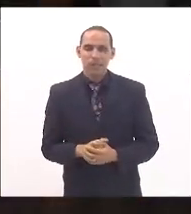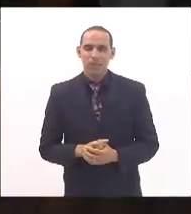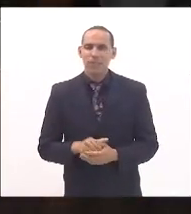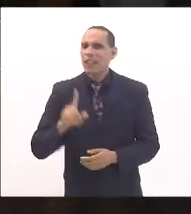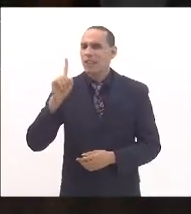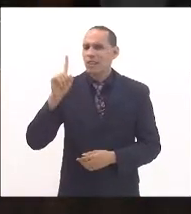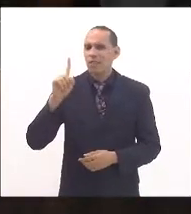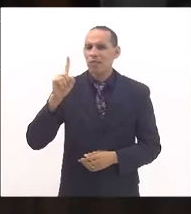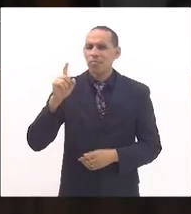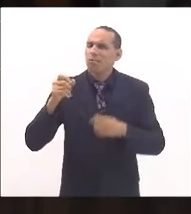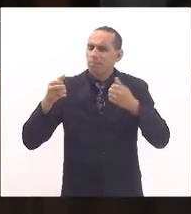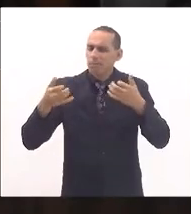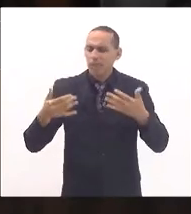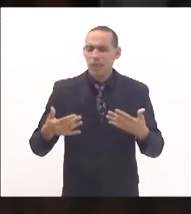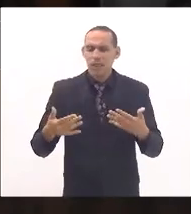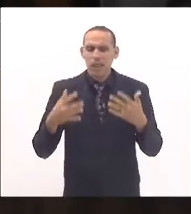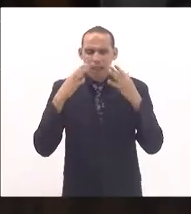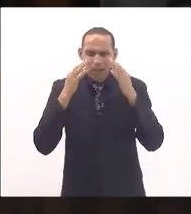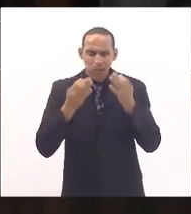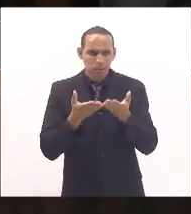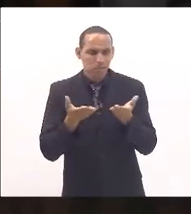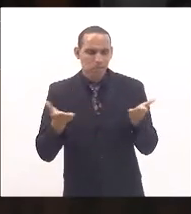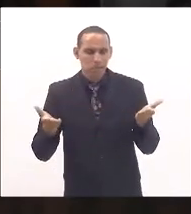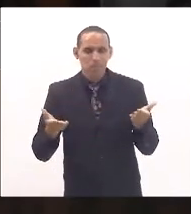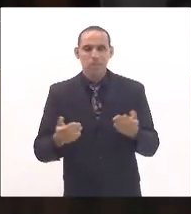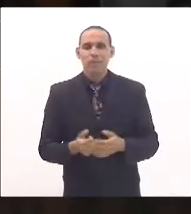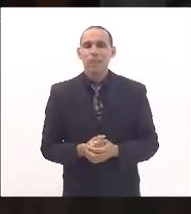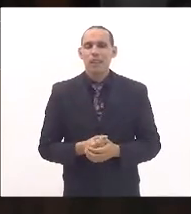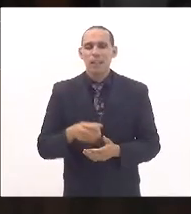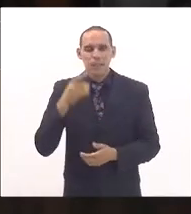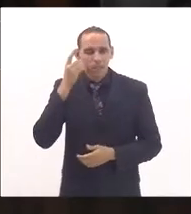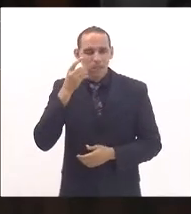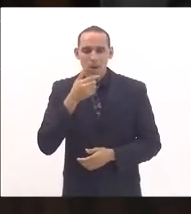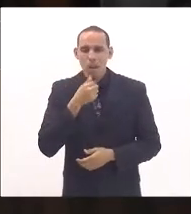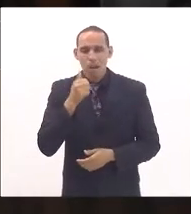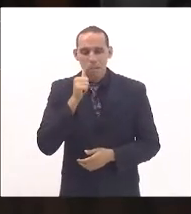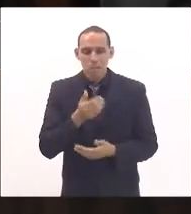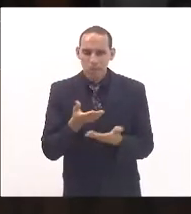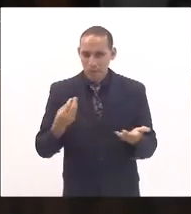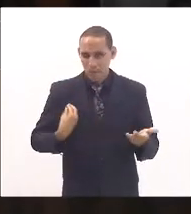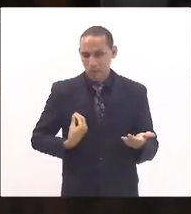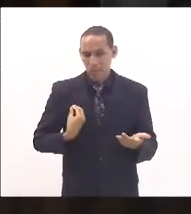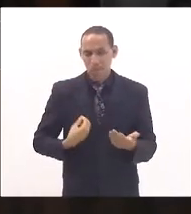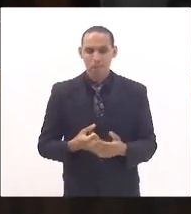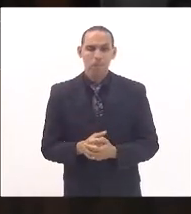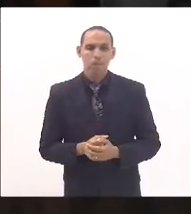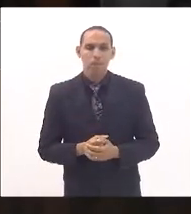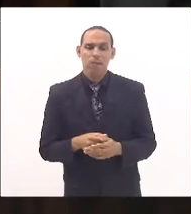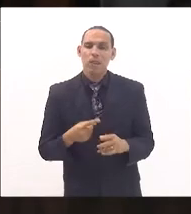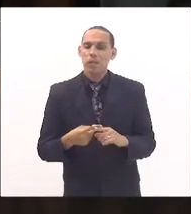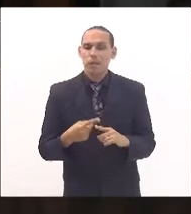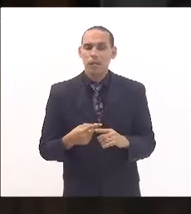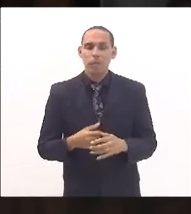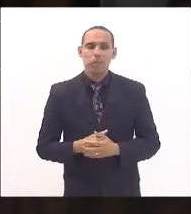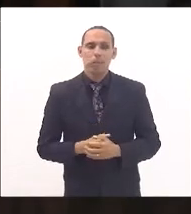fazer aqui um comentário e quero chamar a atenção de Vossas Excelências, deputadas e deputados presentes, porque